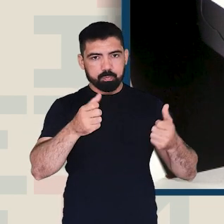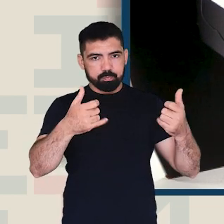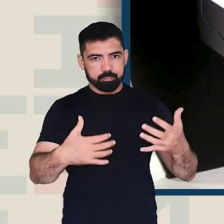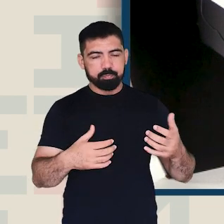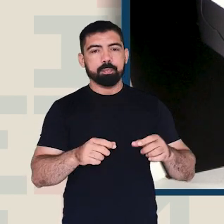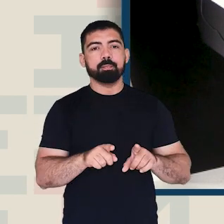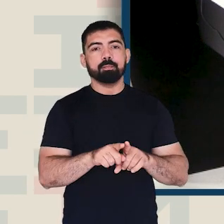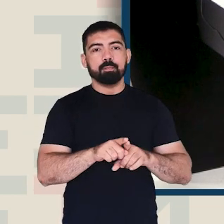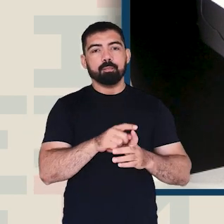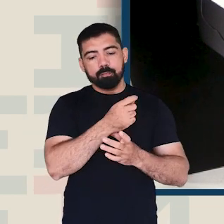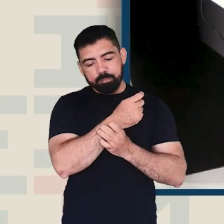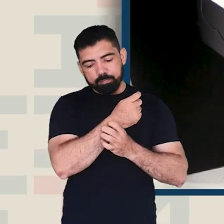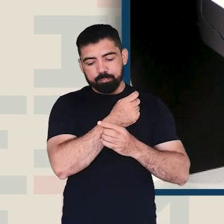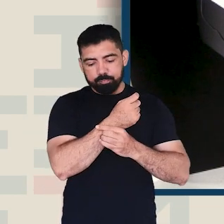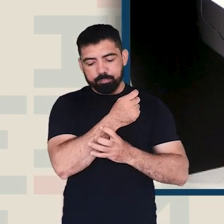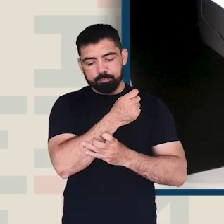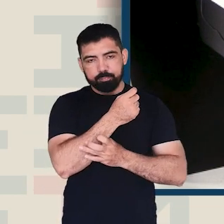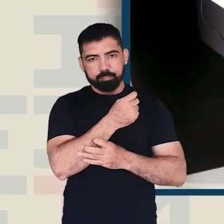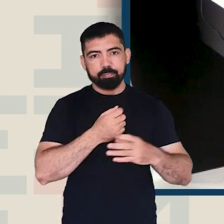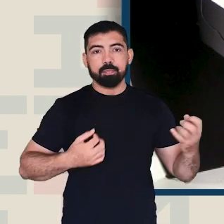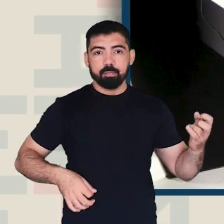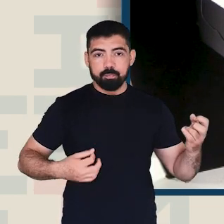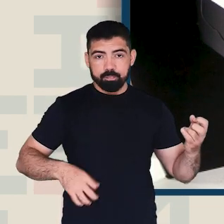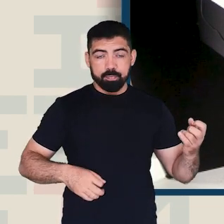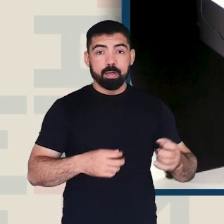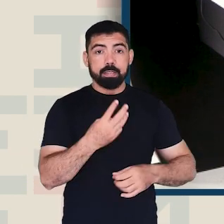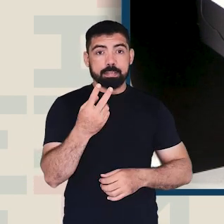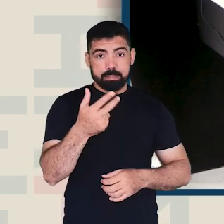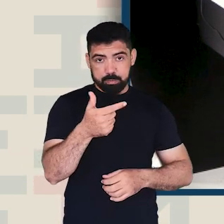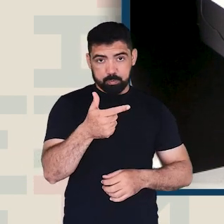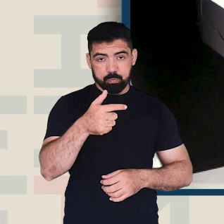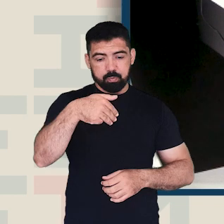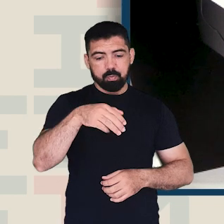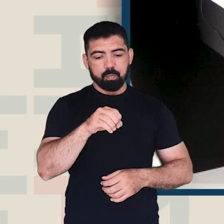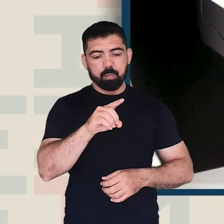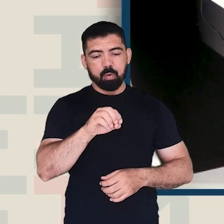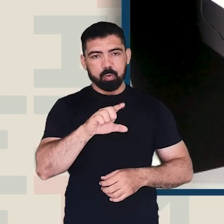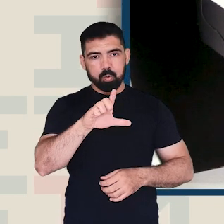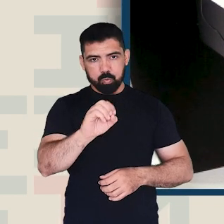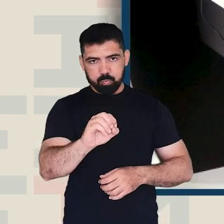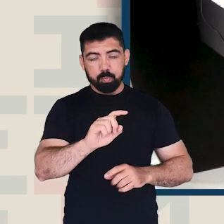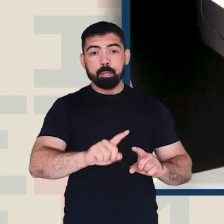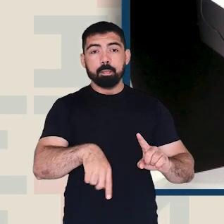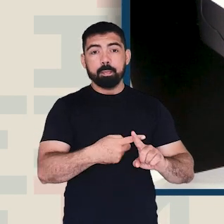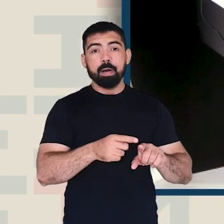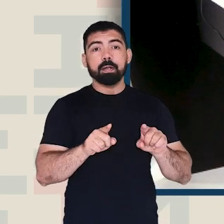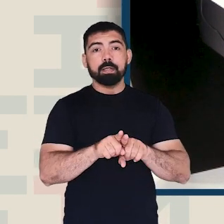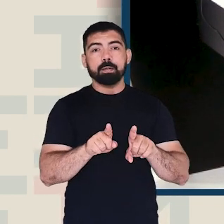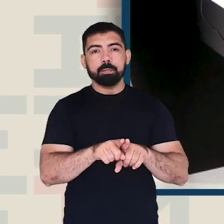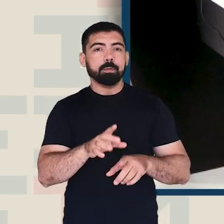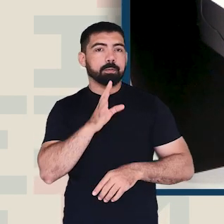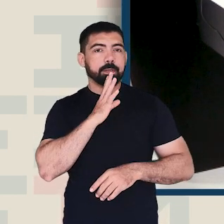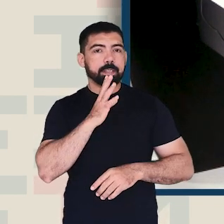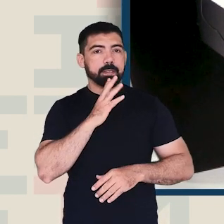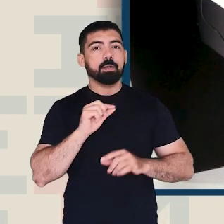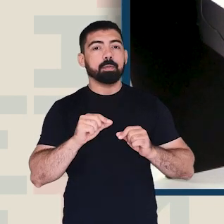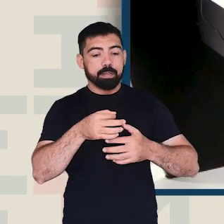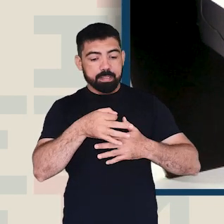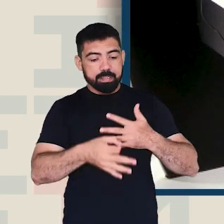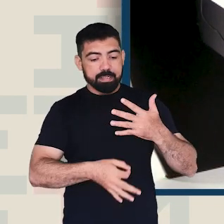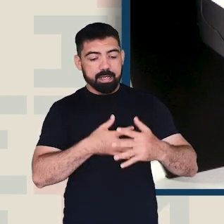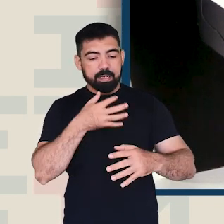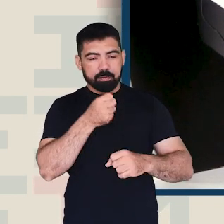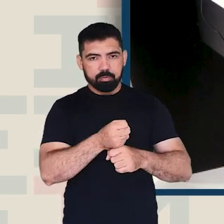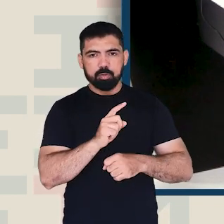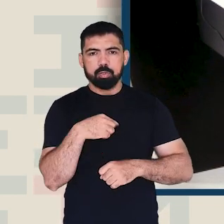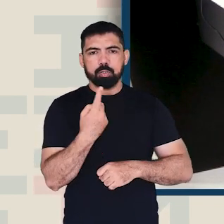conhecendo isso no braço do instrumento, daí o segundo módulo, e também tem uma noção de escalas, que as escalas, na verdade a gente estuda